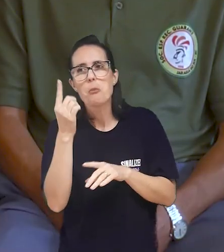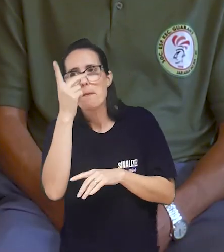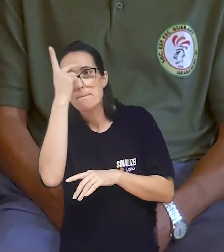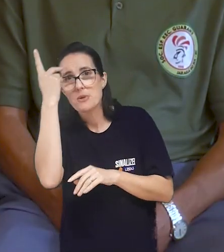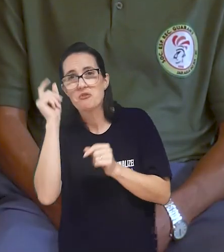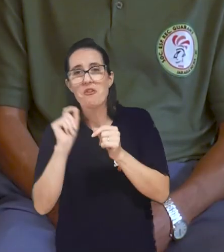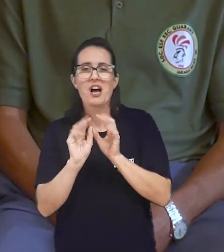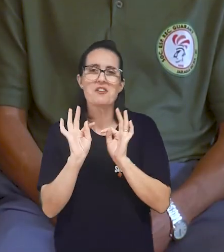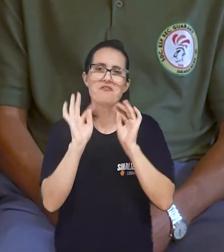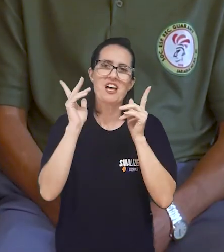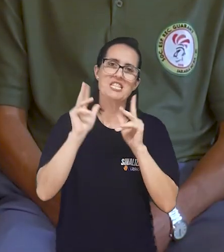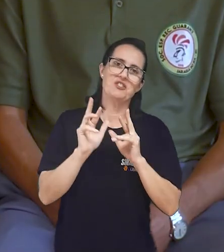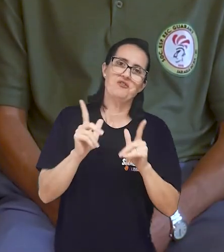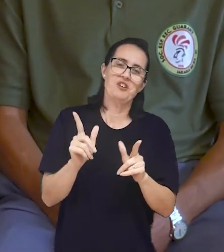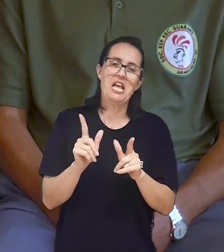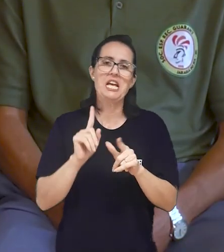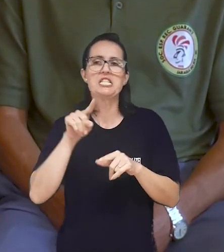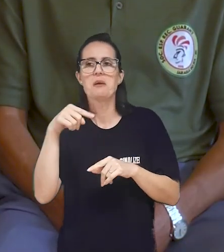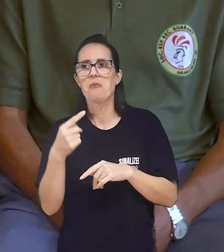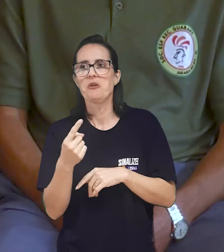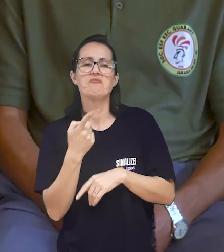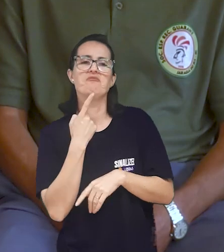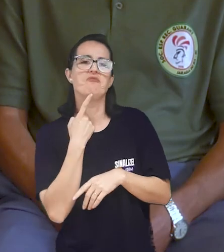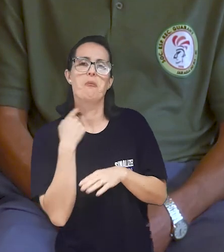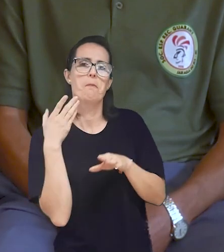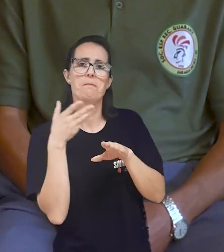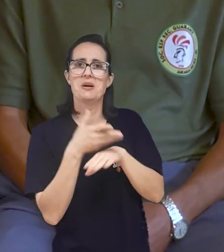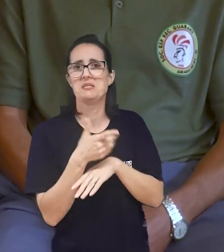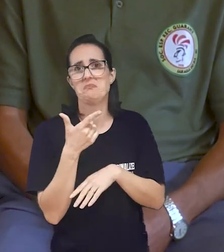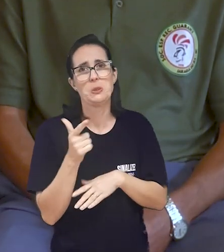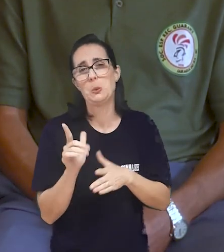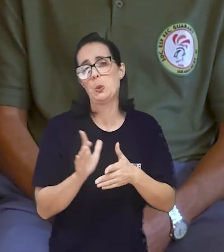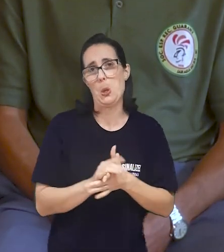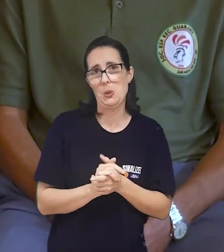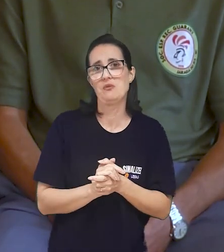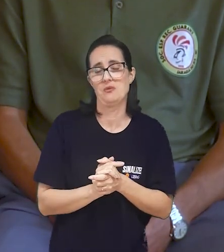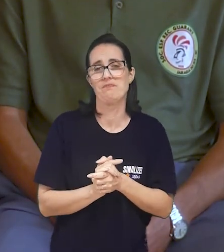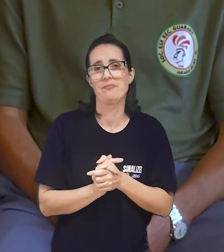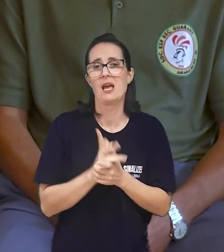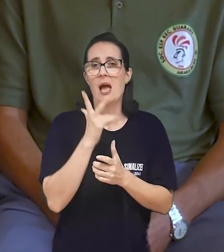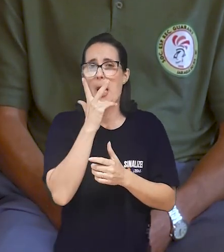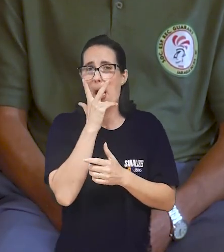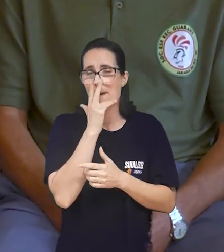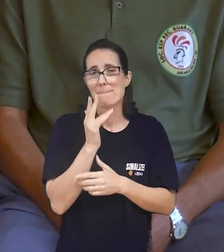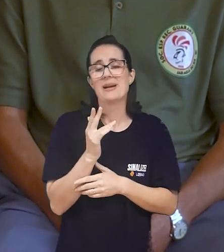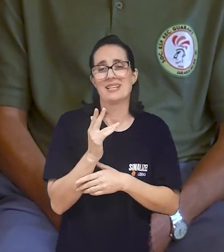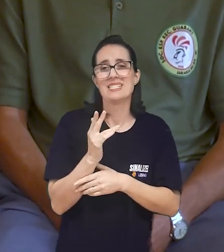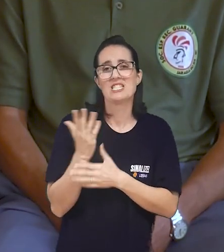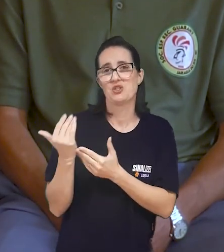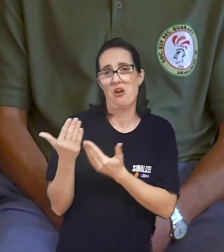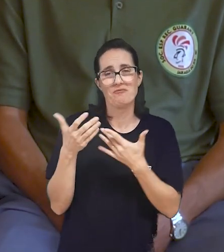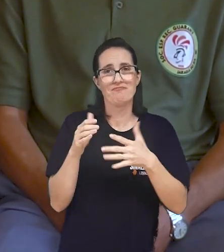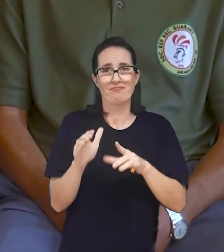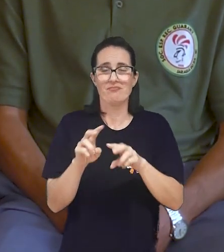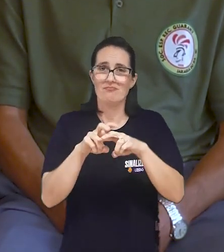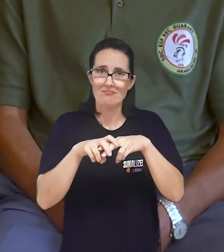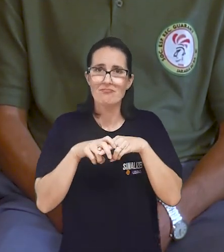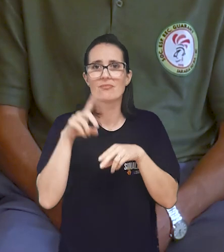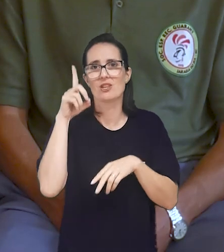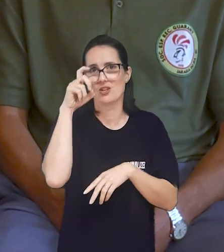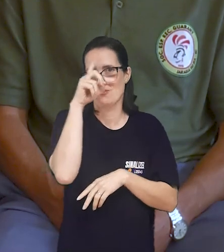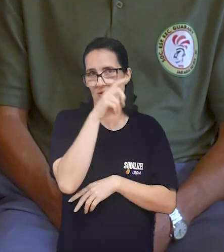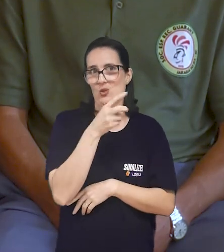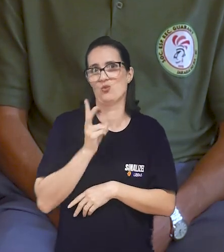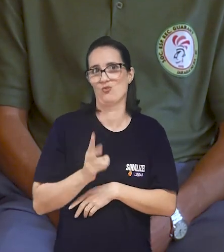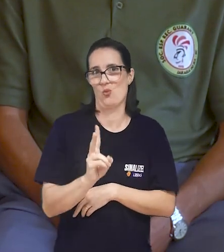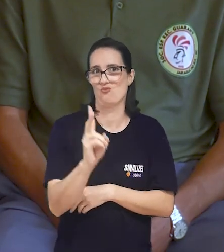é uma e outra pessoa que vem, faz um ano, mas depois também não quer mais participar. Então acho que isso é uma